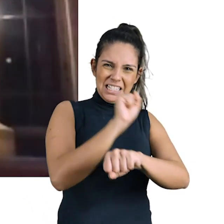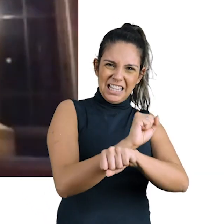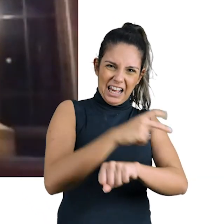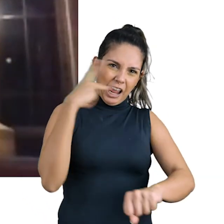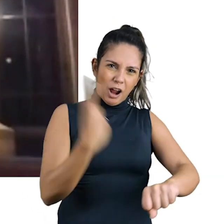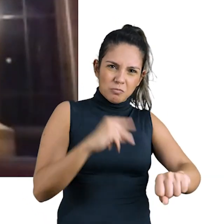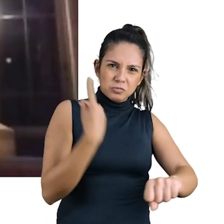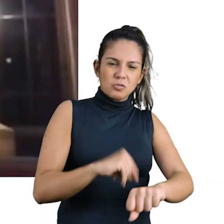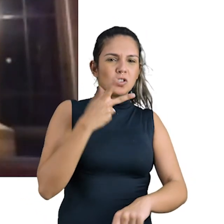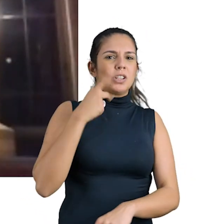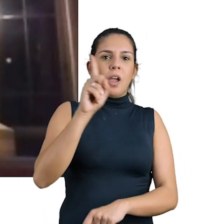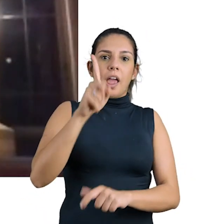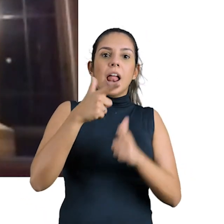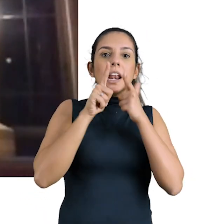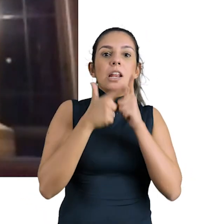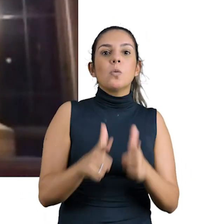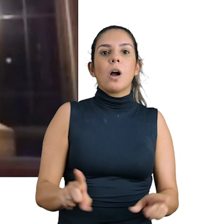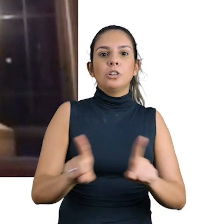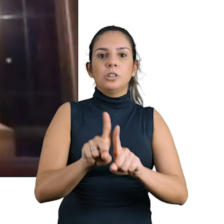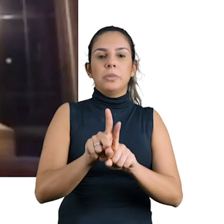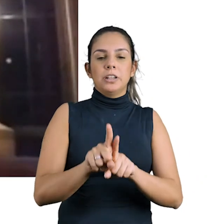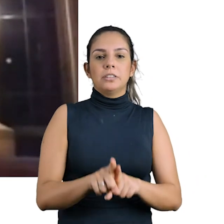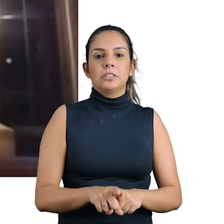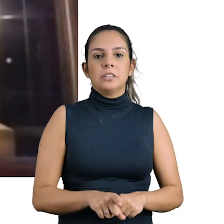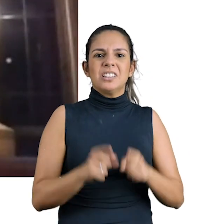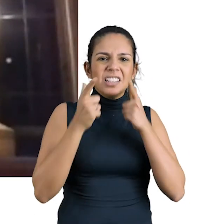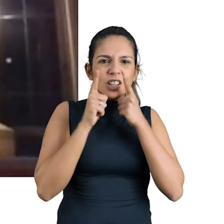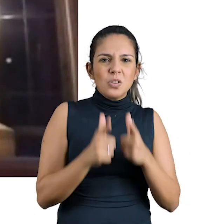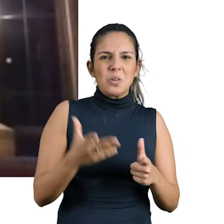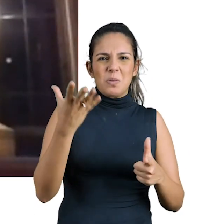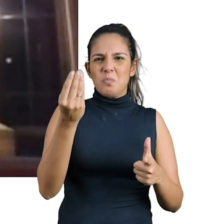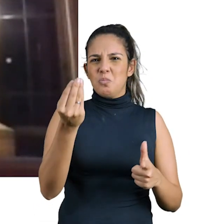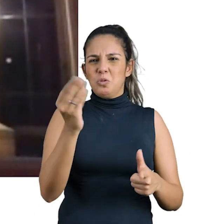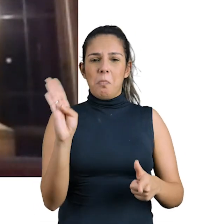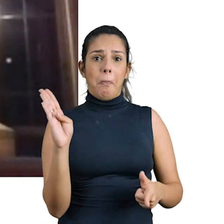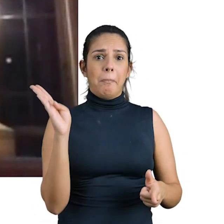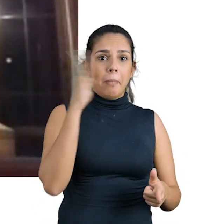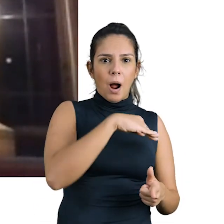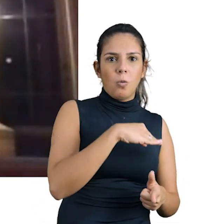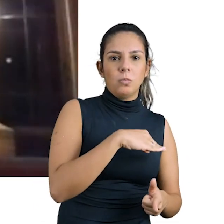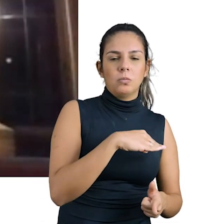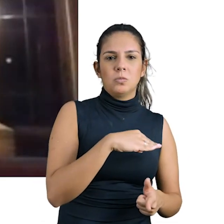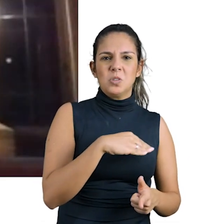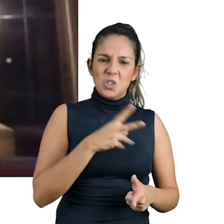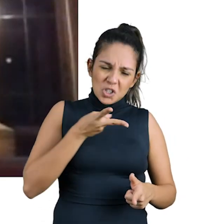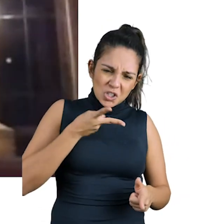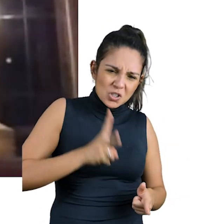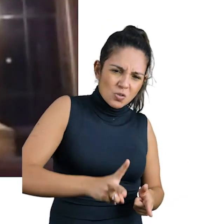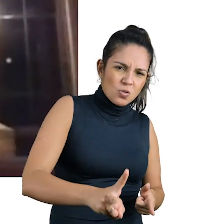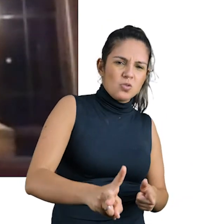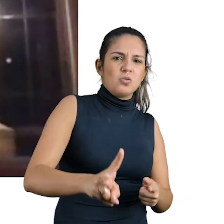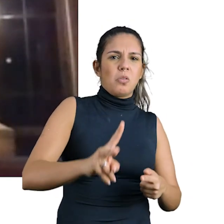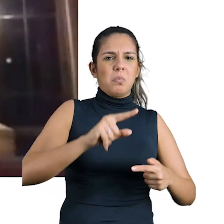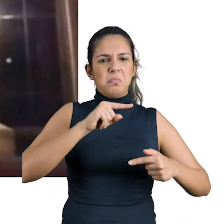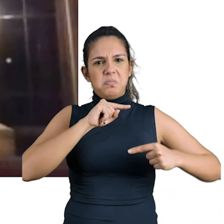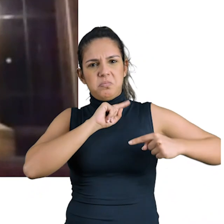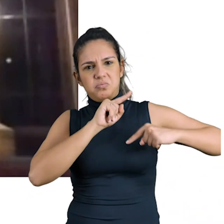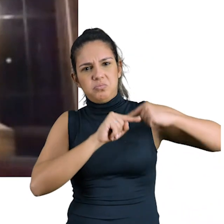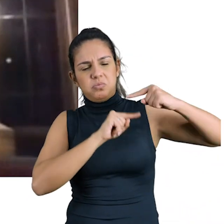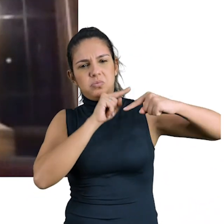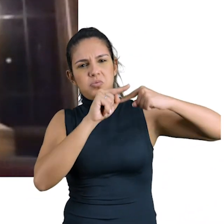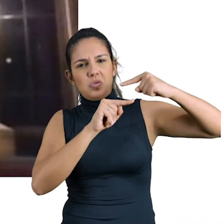mão de obra, foi uma linguagem, e uma linguagem muito perversa, que perpetuou estruturas de